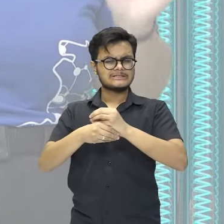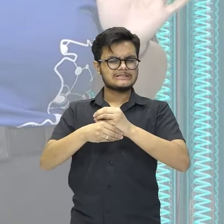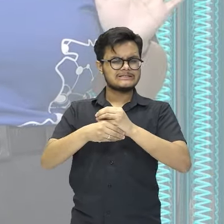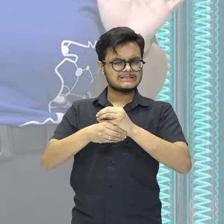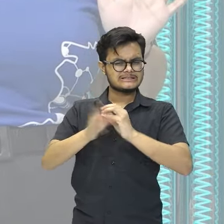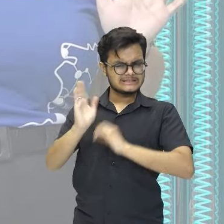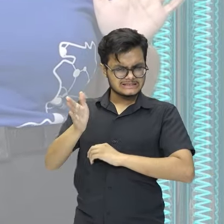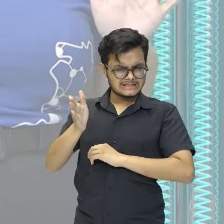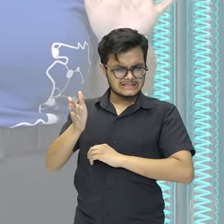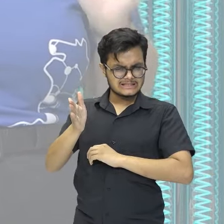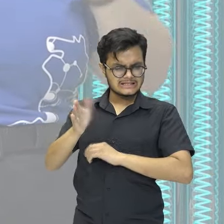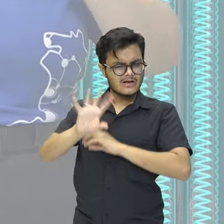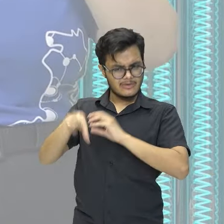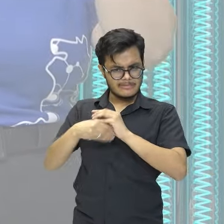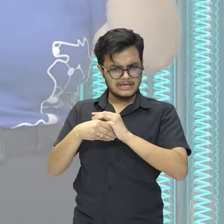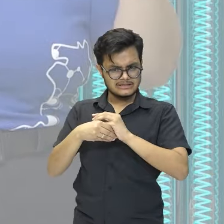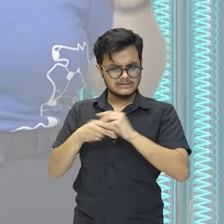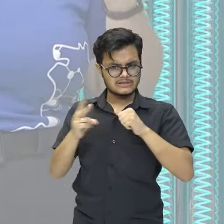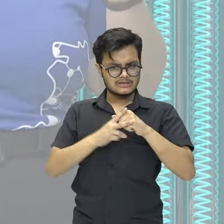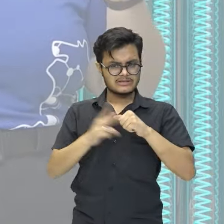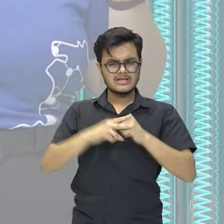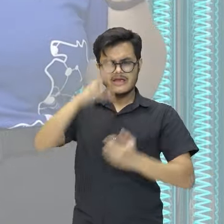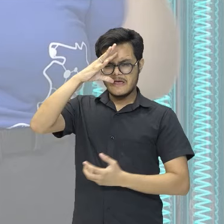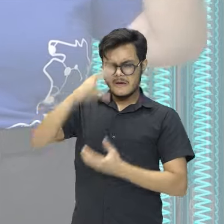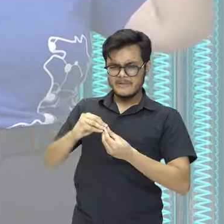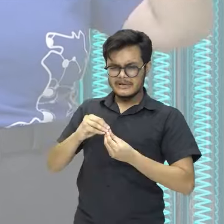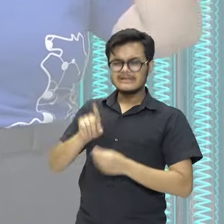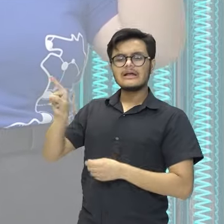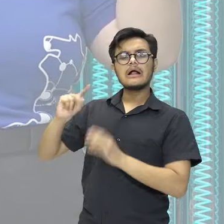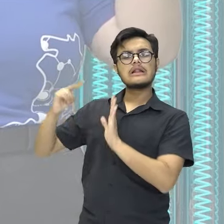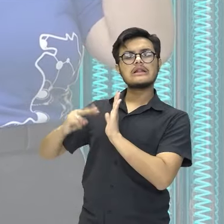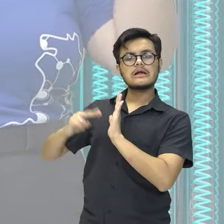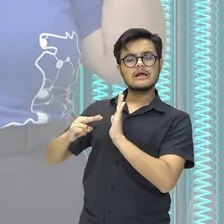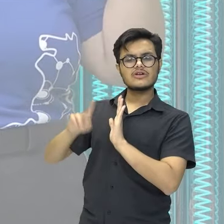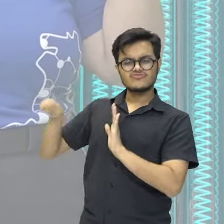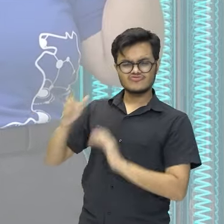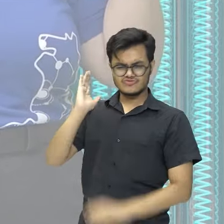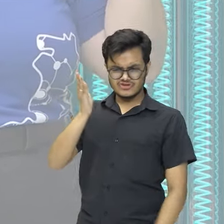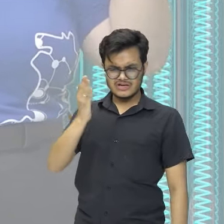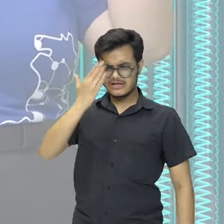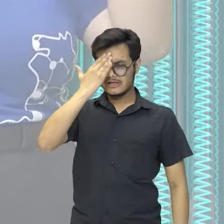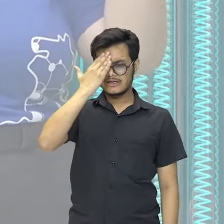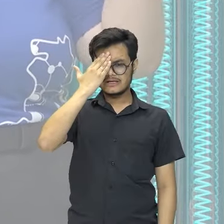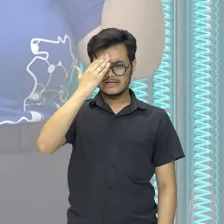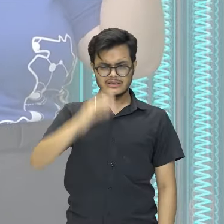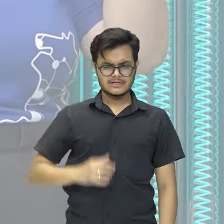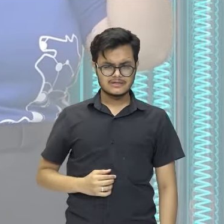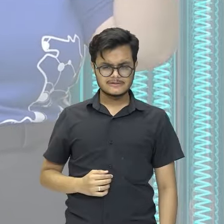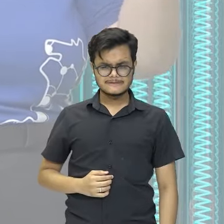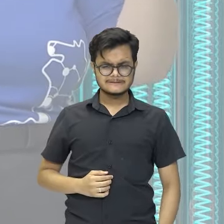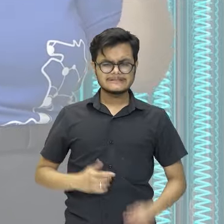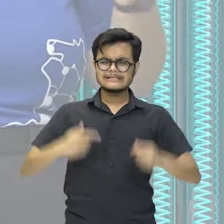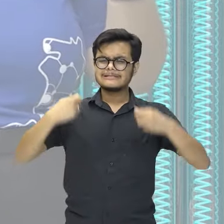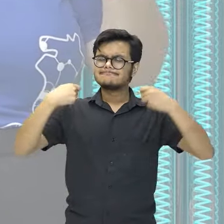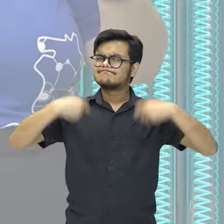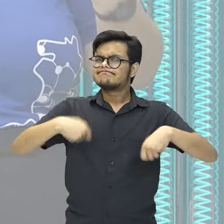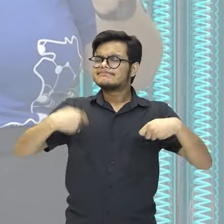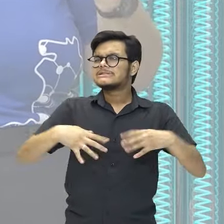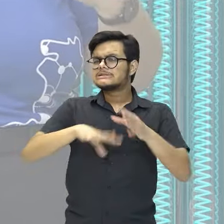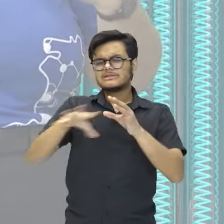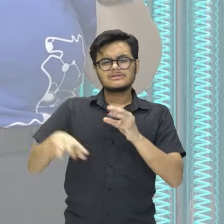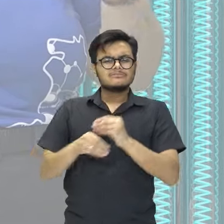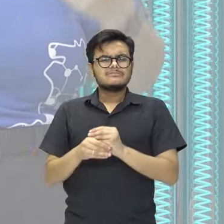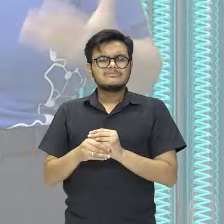completa vocês mesmos ao fazerem a leitura já ficaram aí precisando de algo a mais para